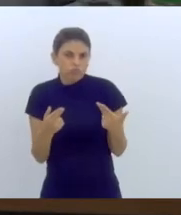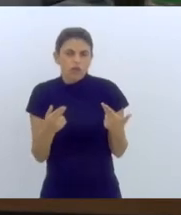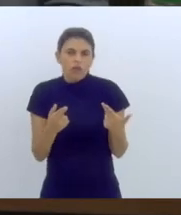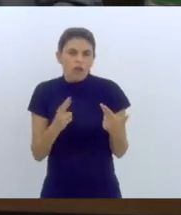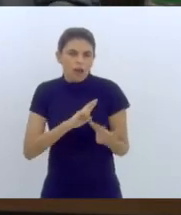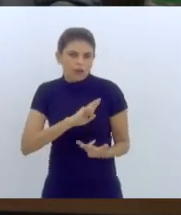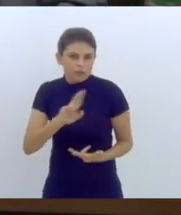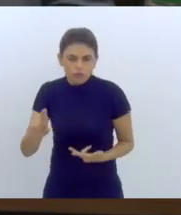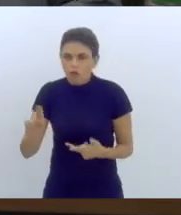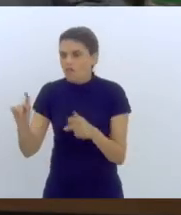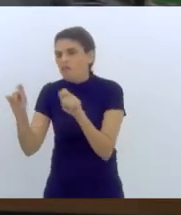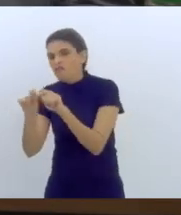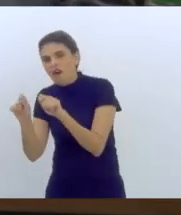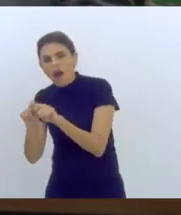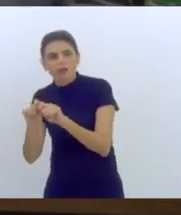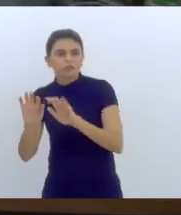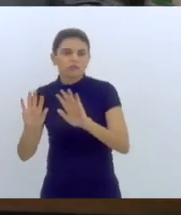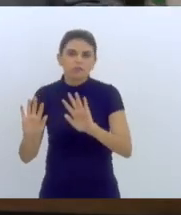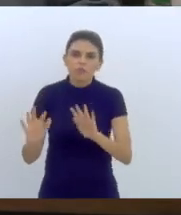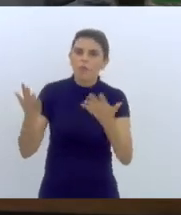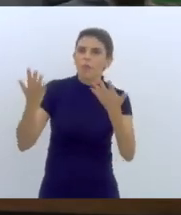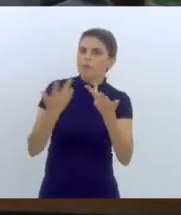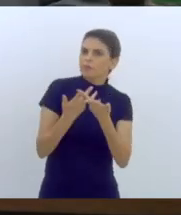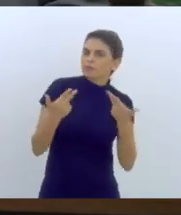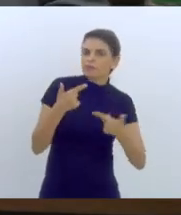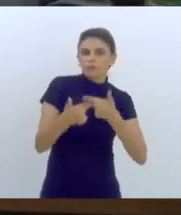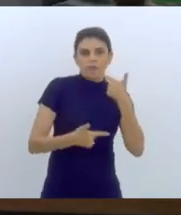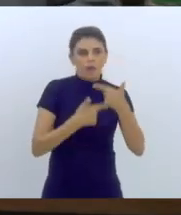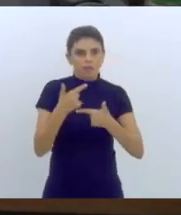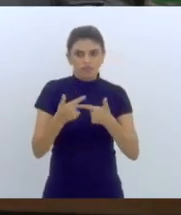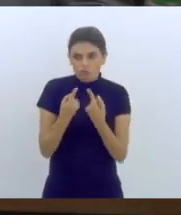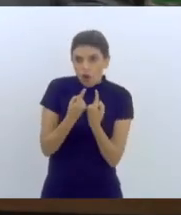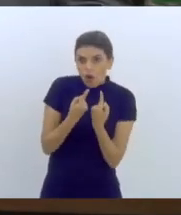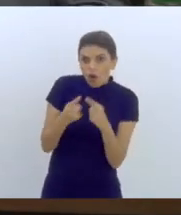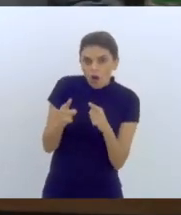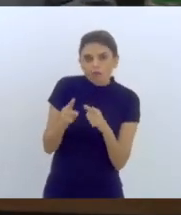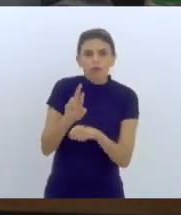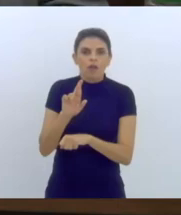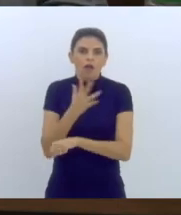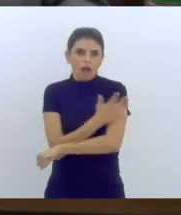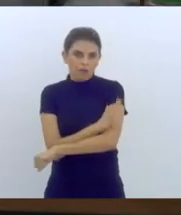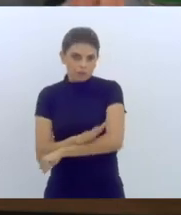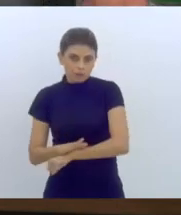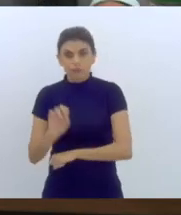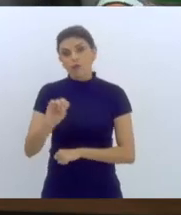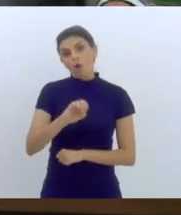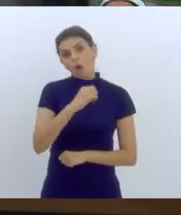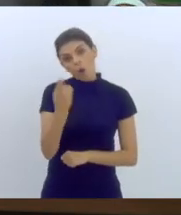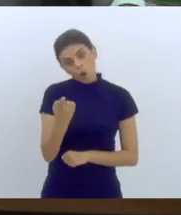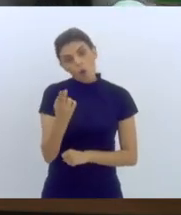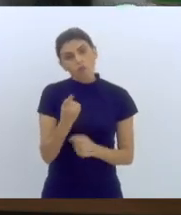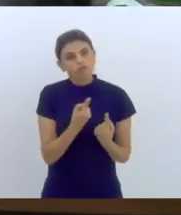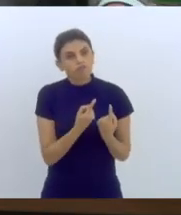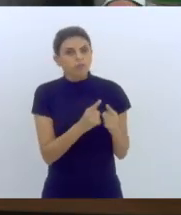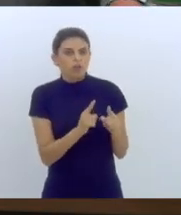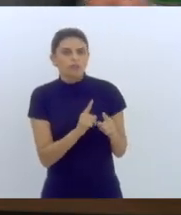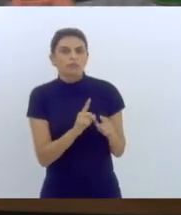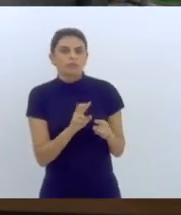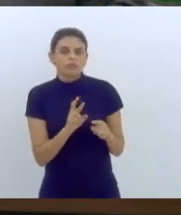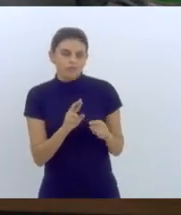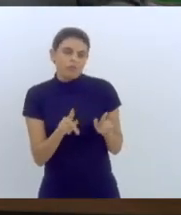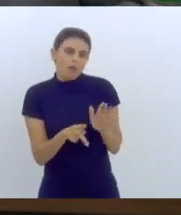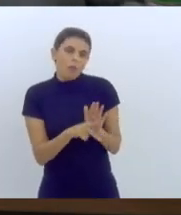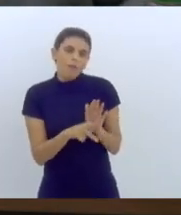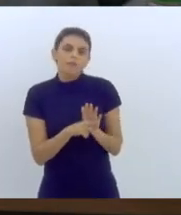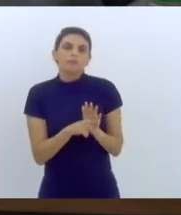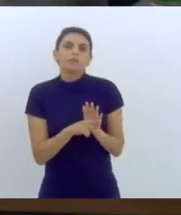promovam ou que tenham atividades de intolerância racial ou de intolerância religiosa, e especifica quais